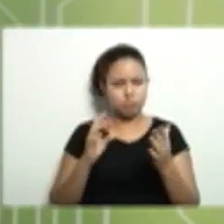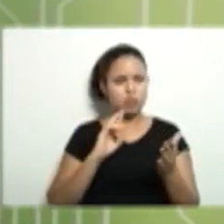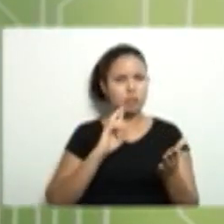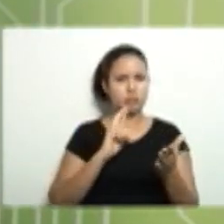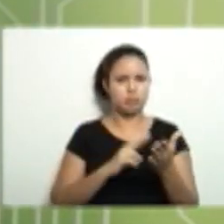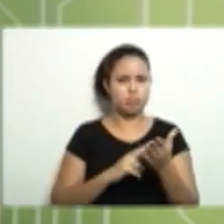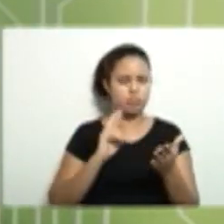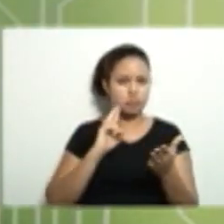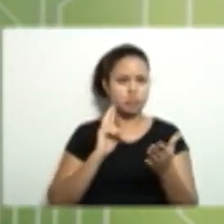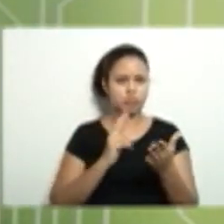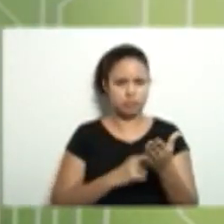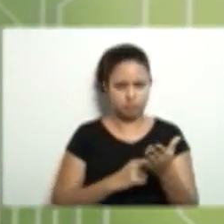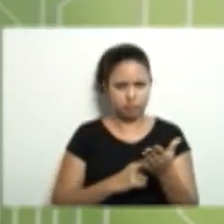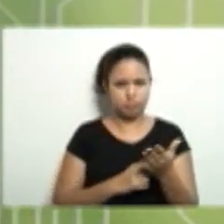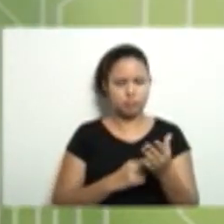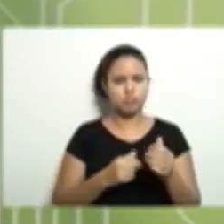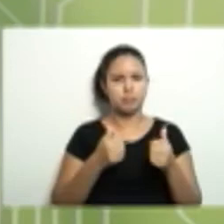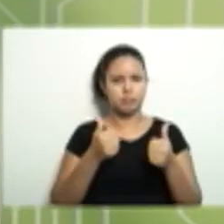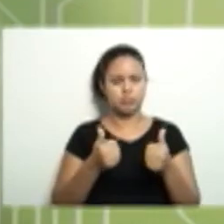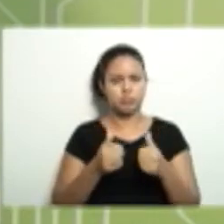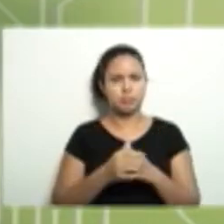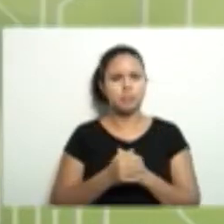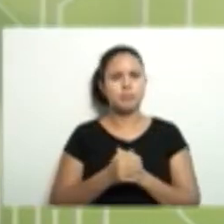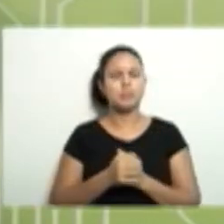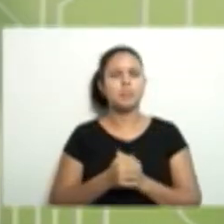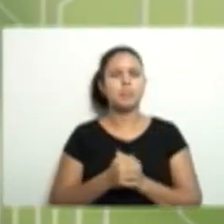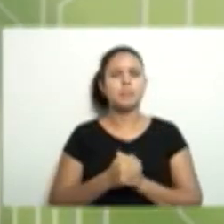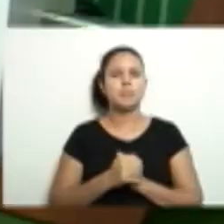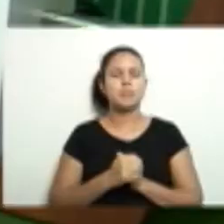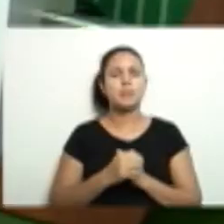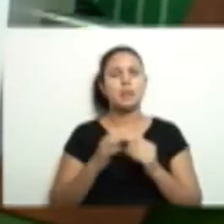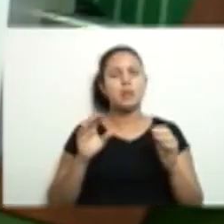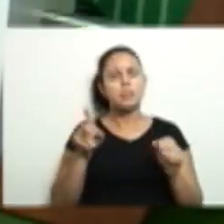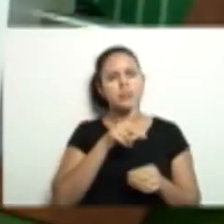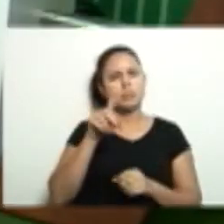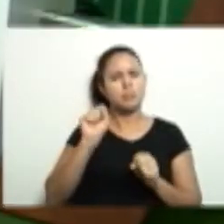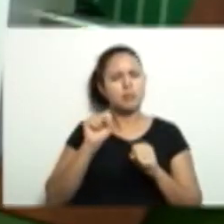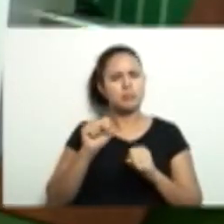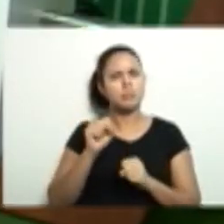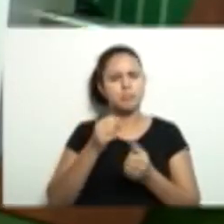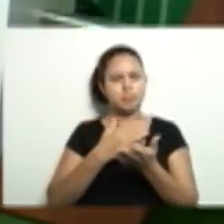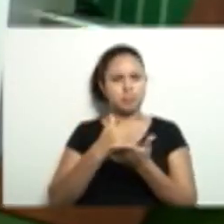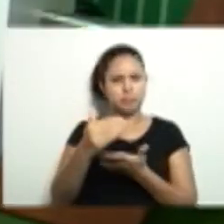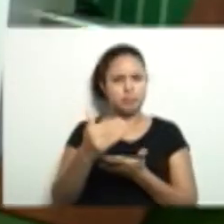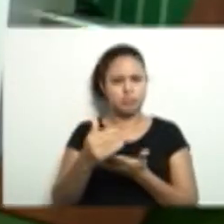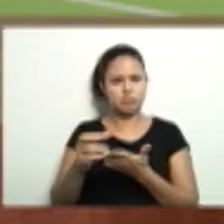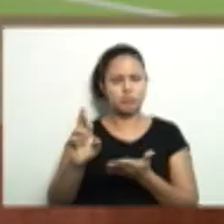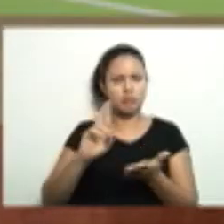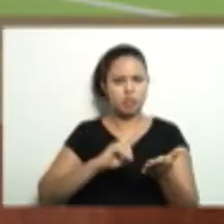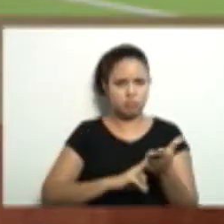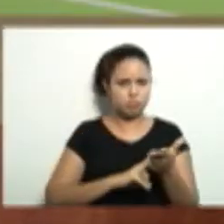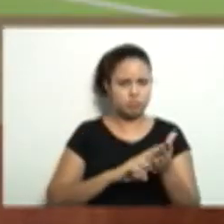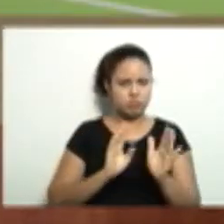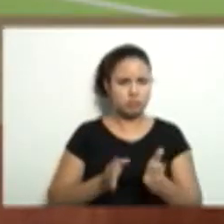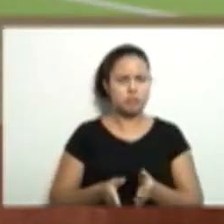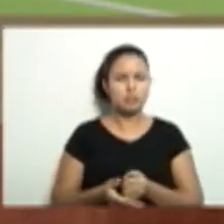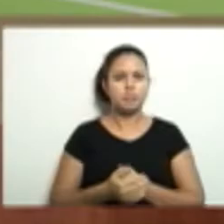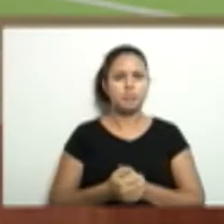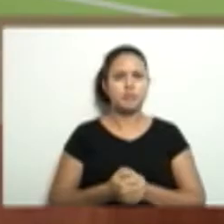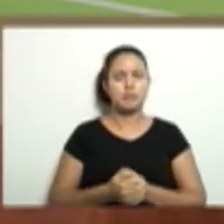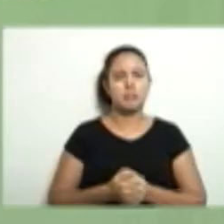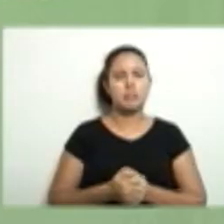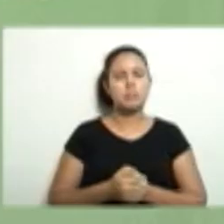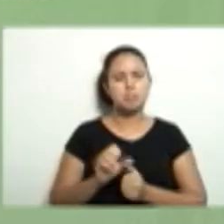gente ler e comentar aqui. Podemos comentar, professor? Podemos começar? Temos algumas respostas? Sim, vamos ler a questão